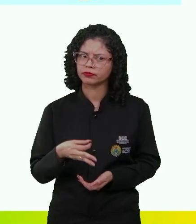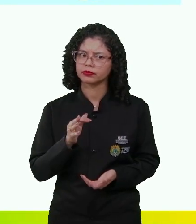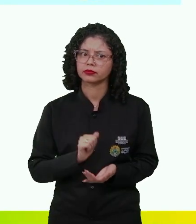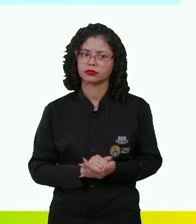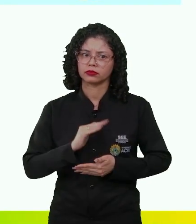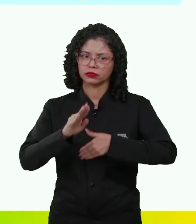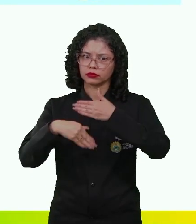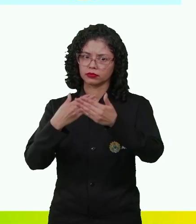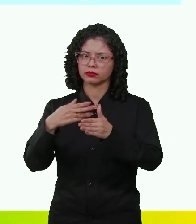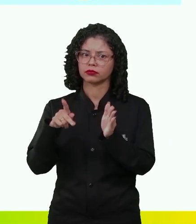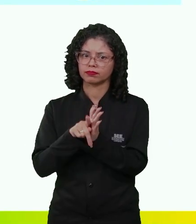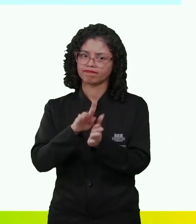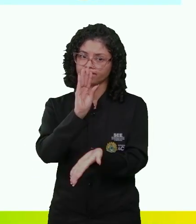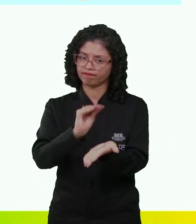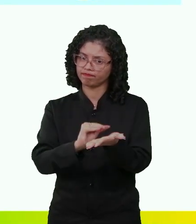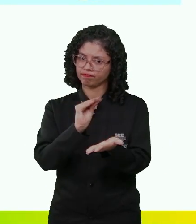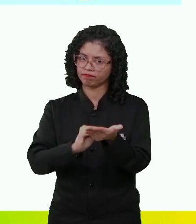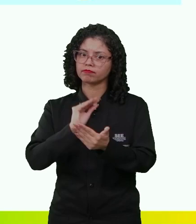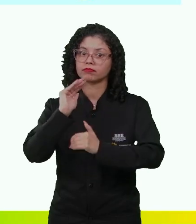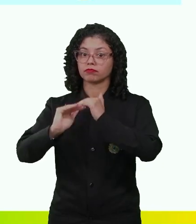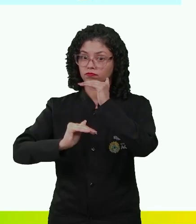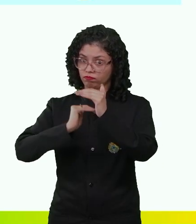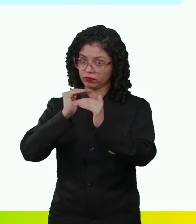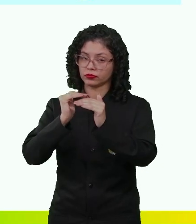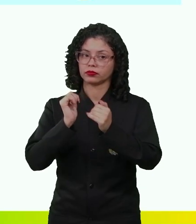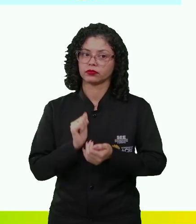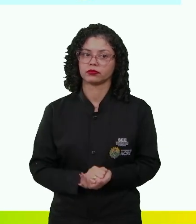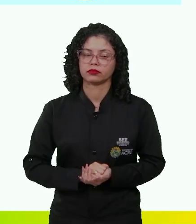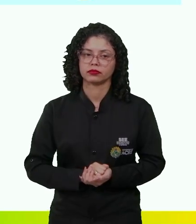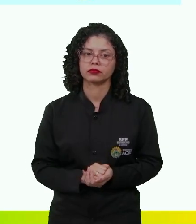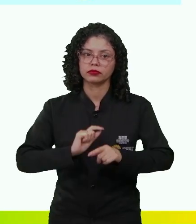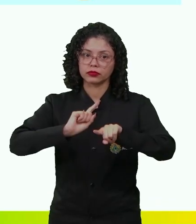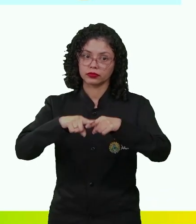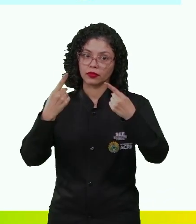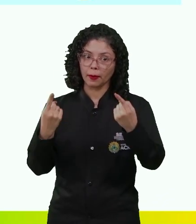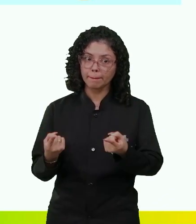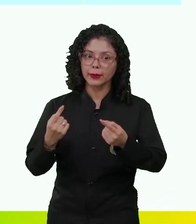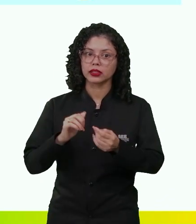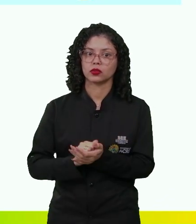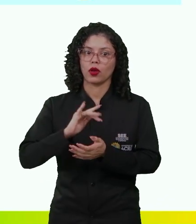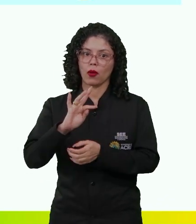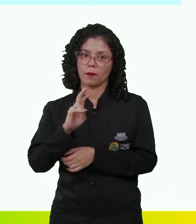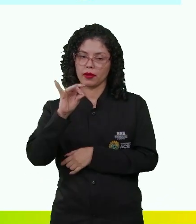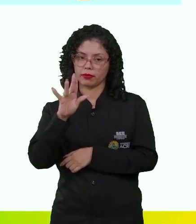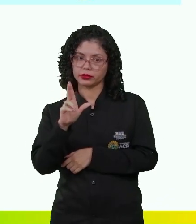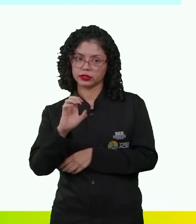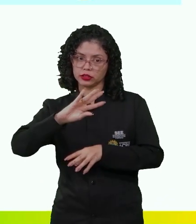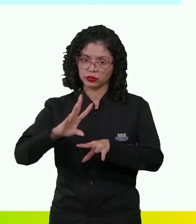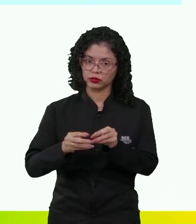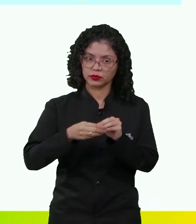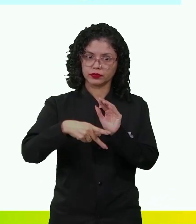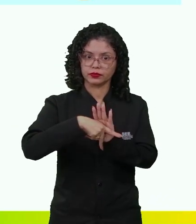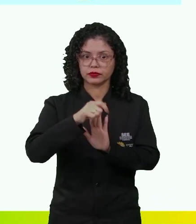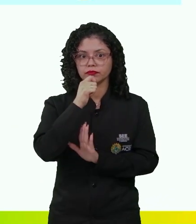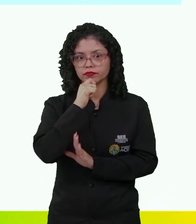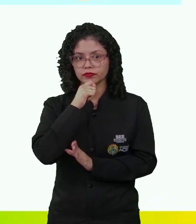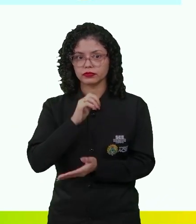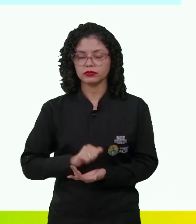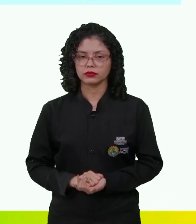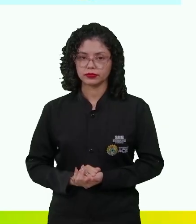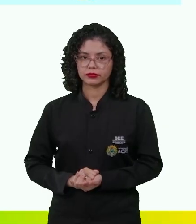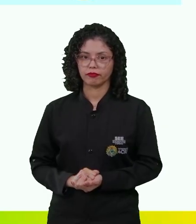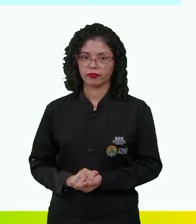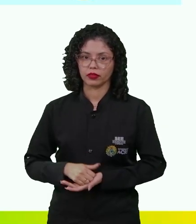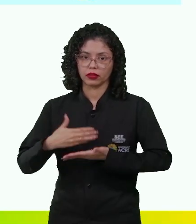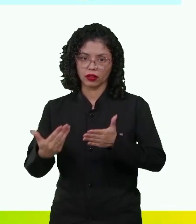afirmar que o subdesenvolvimento é uma ausência de desenvolvimento, mas sim a incompletude